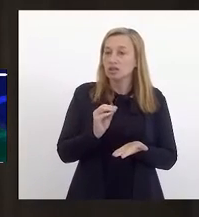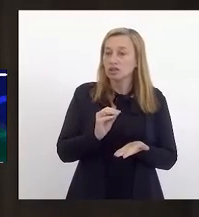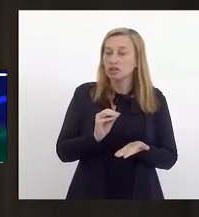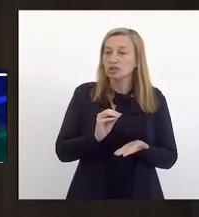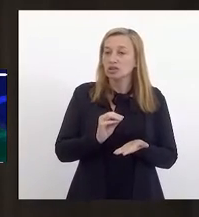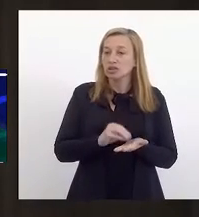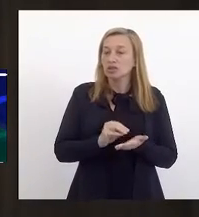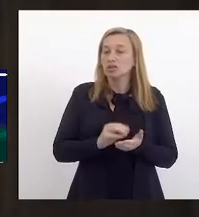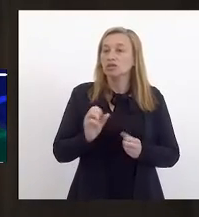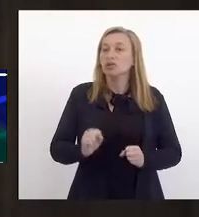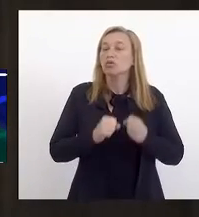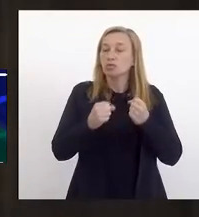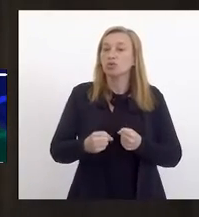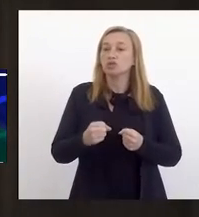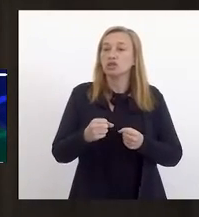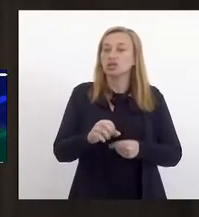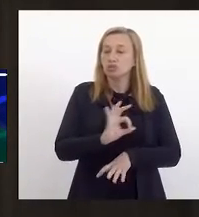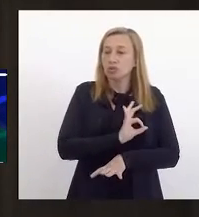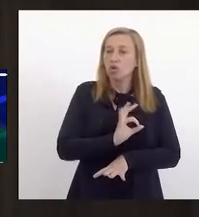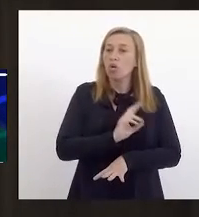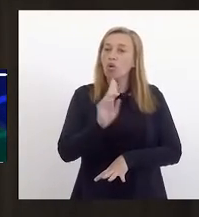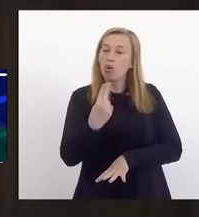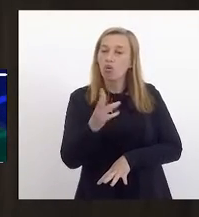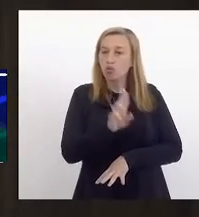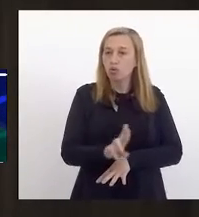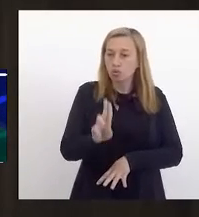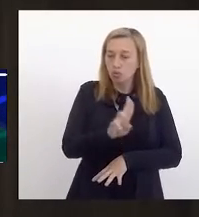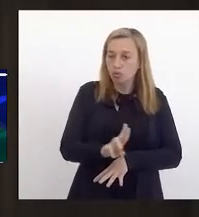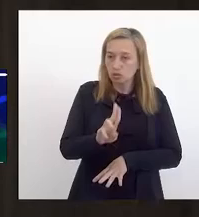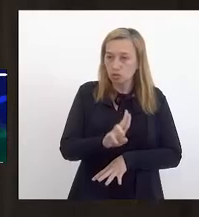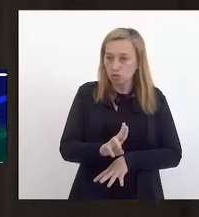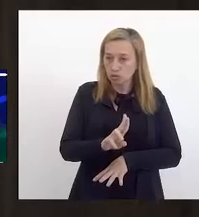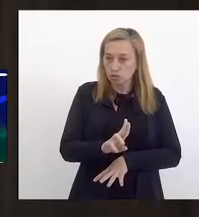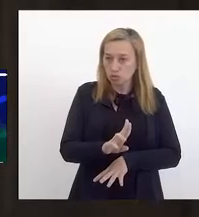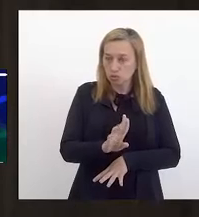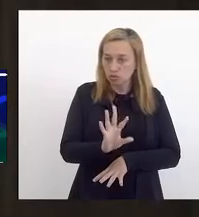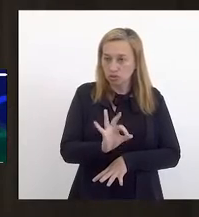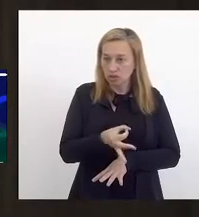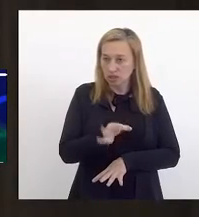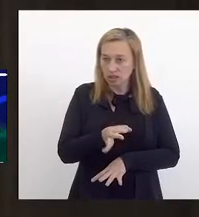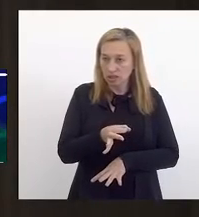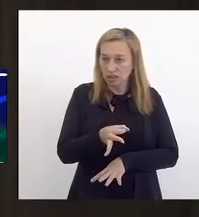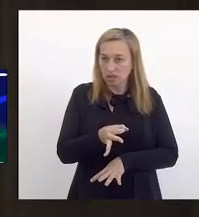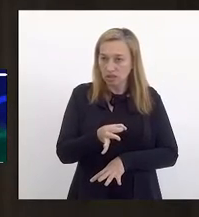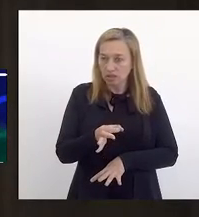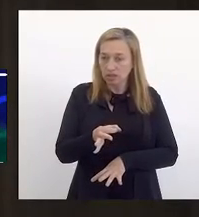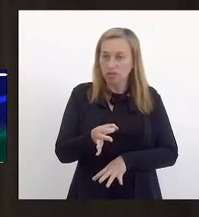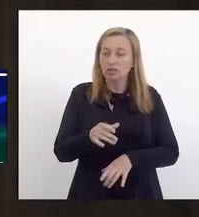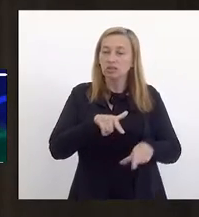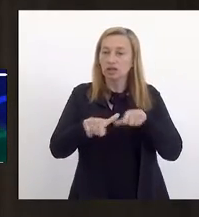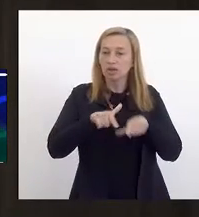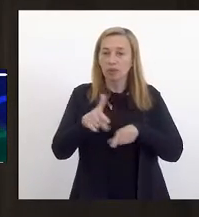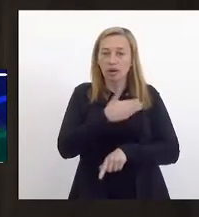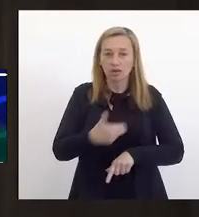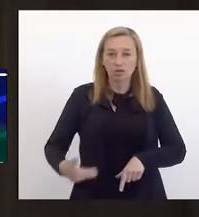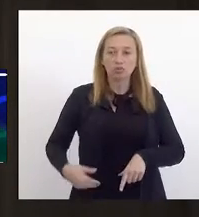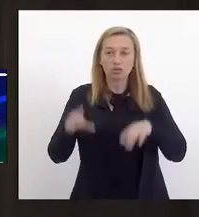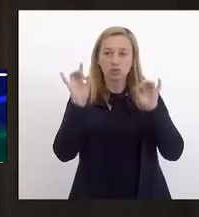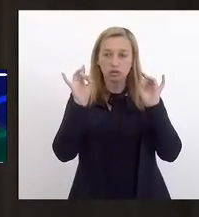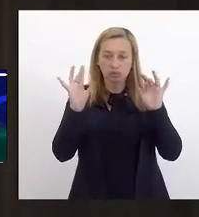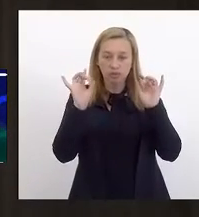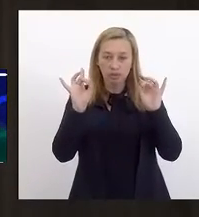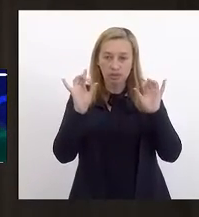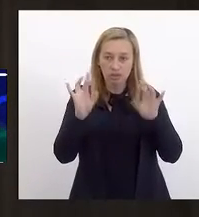do poder de polícia ou a utilização efetiva ou potencial de serviços públicos